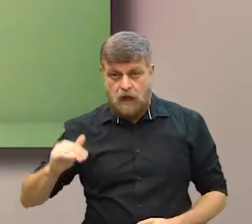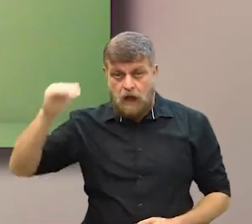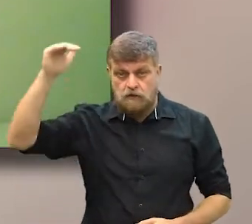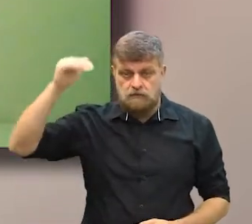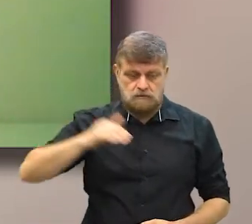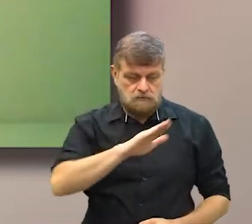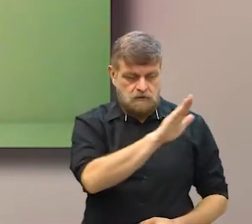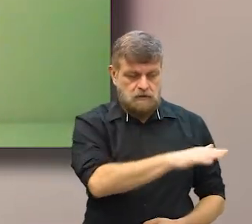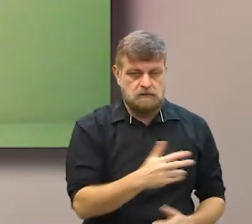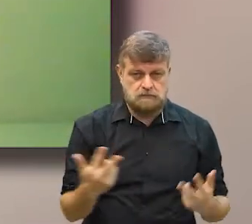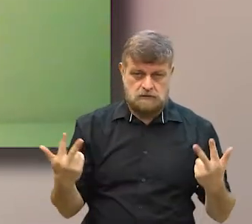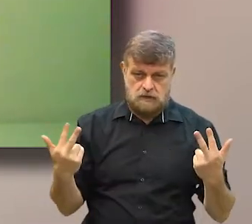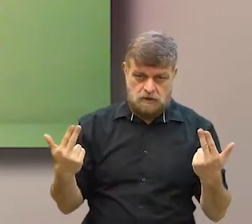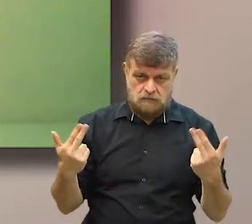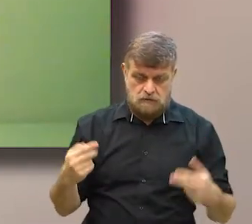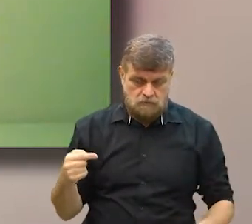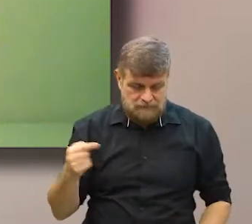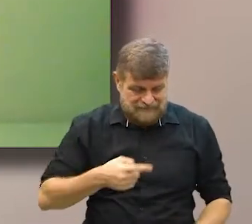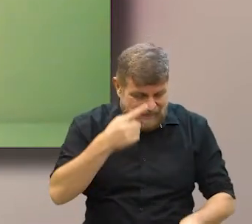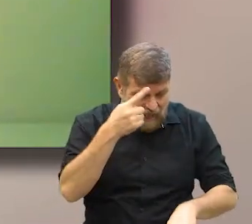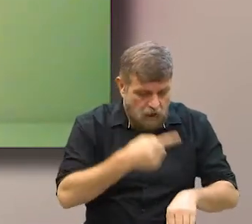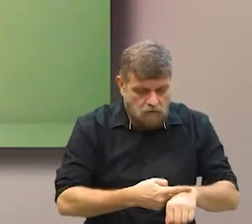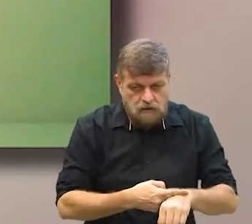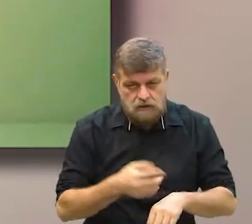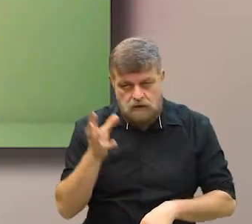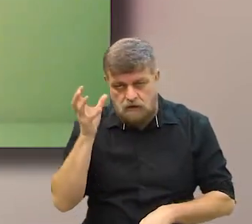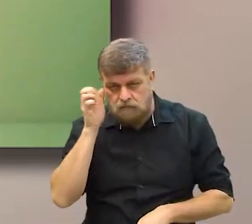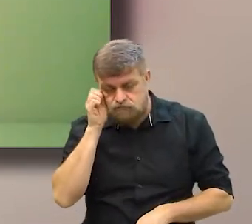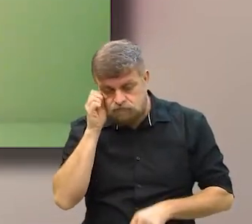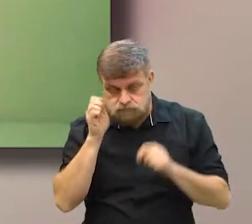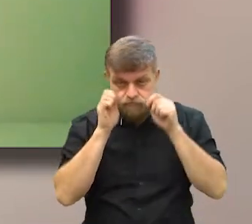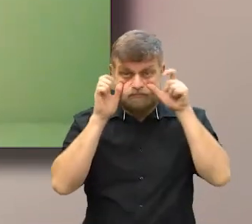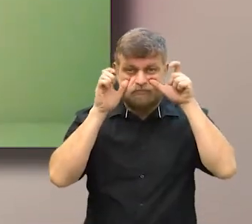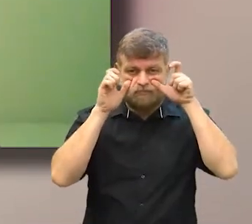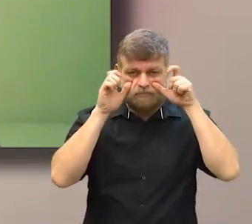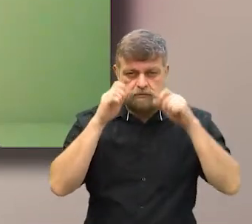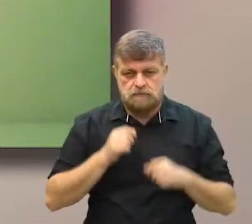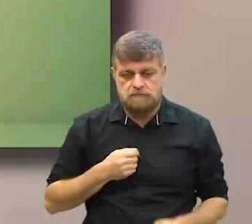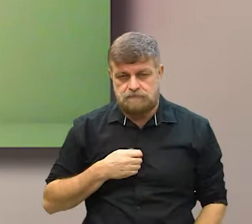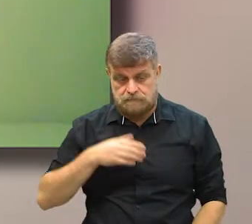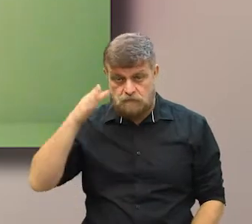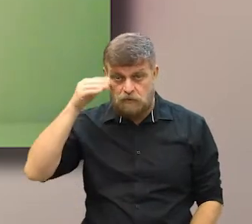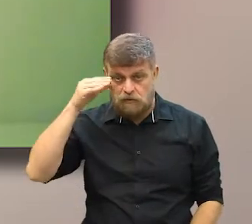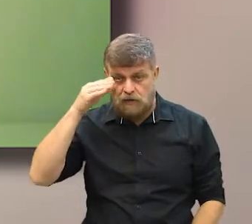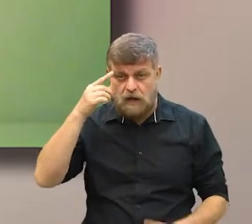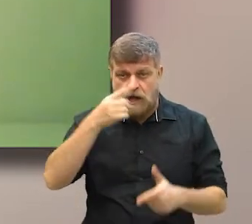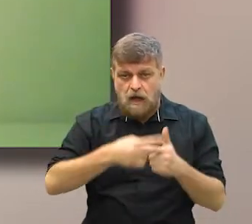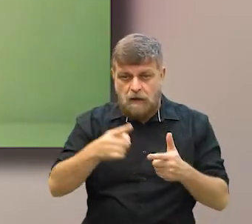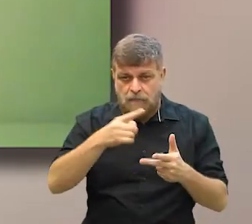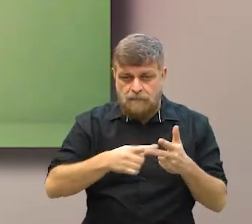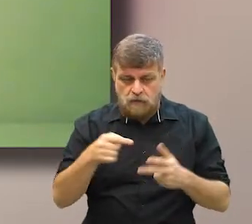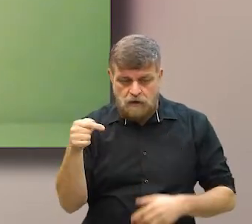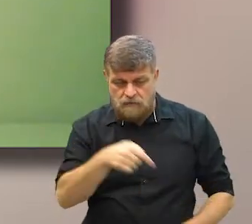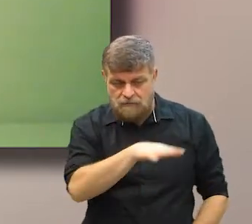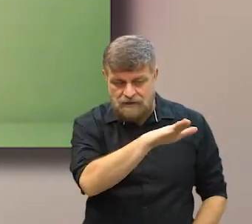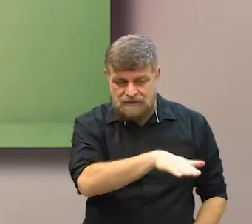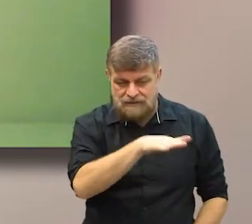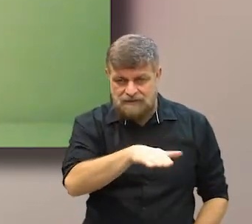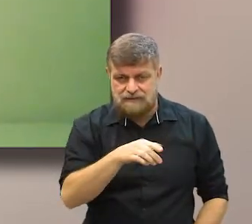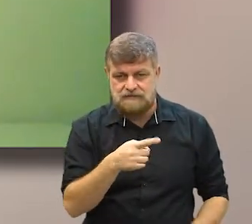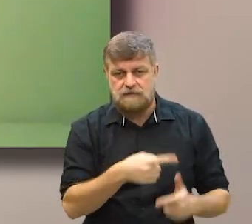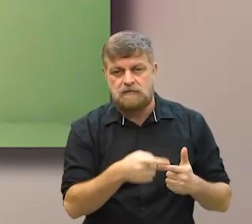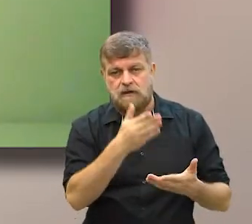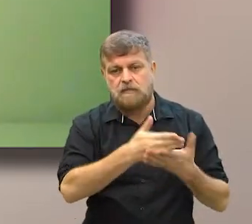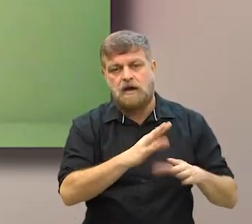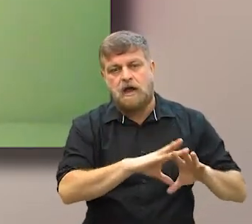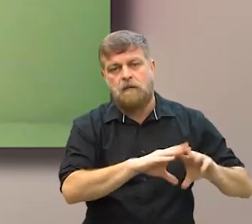no adulto, nós também vimos na criança, mencionei aqui a insônia. Agora, curiosamente, muitos problemas de sono da criança são mais